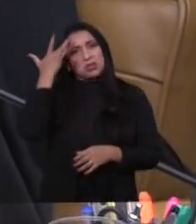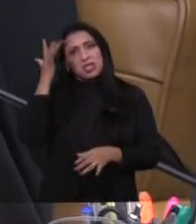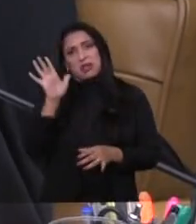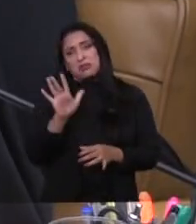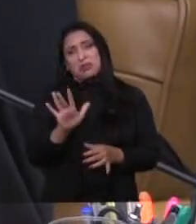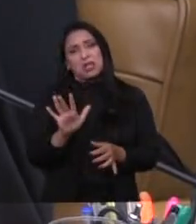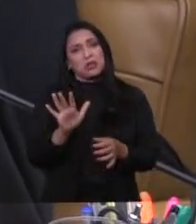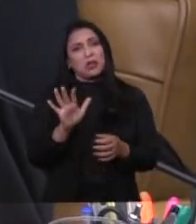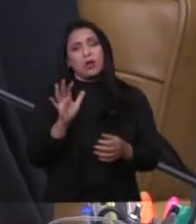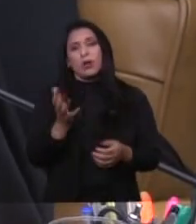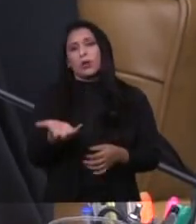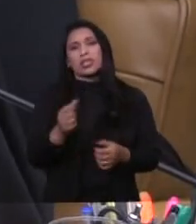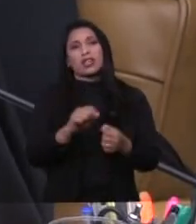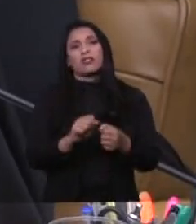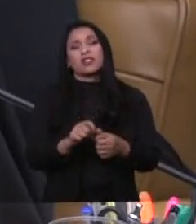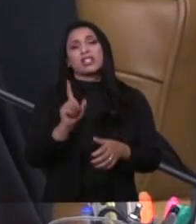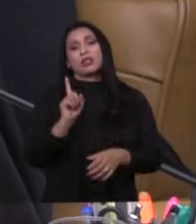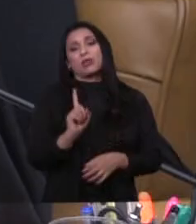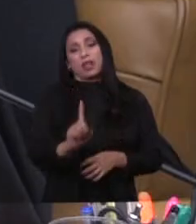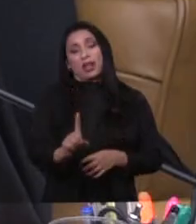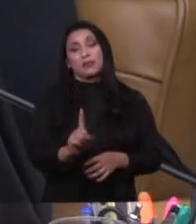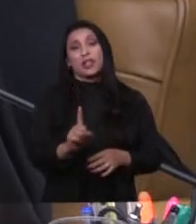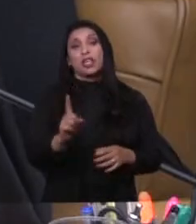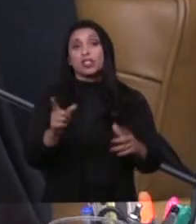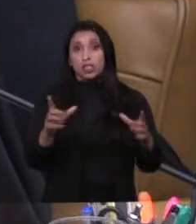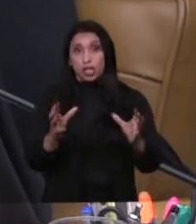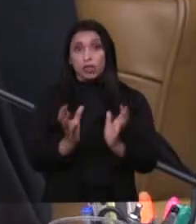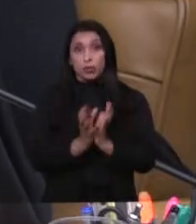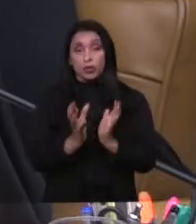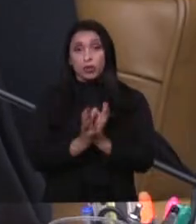manifestantes contrários às depredações.